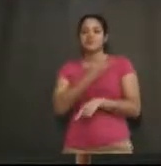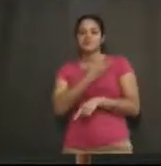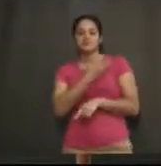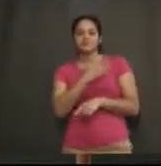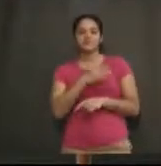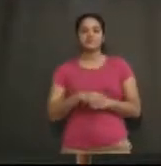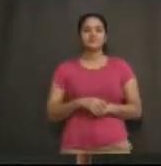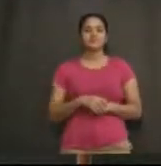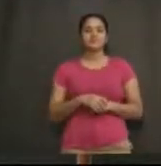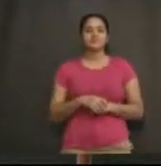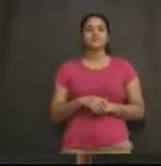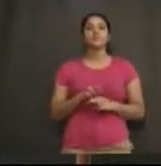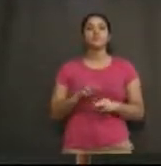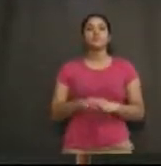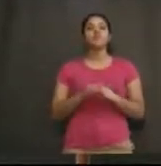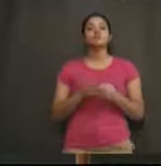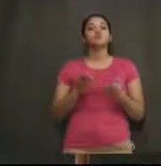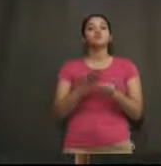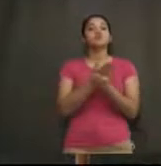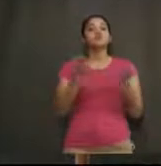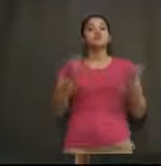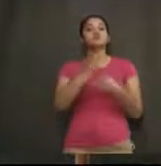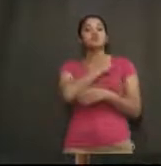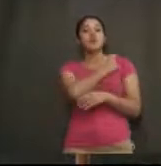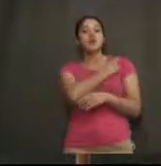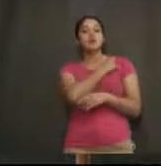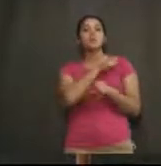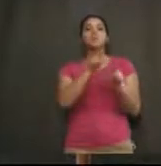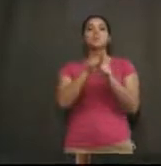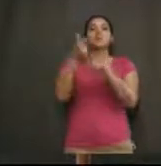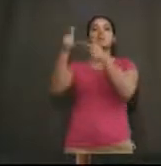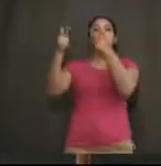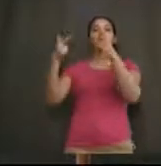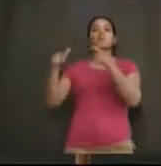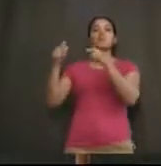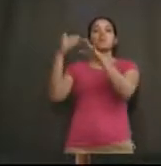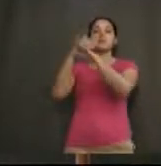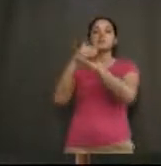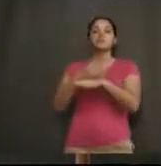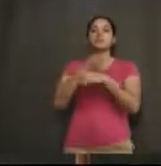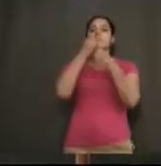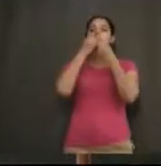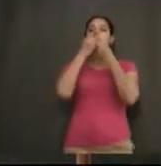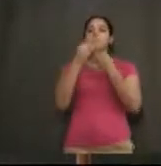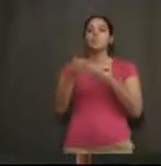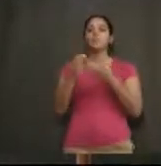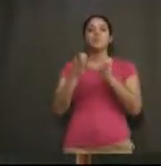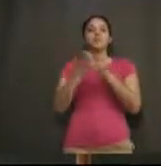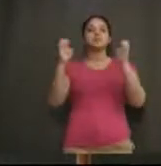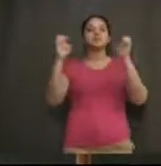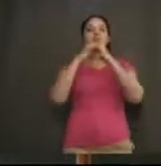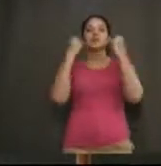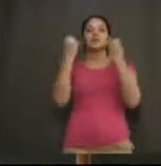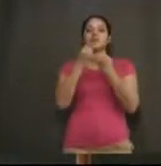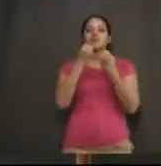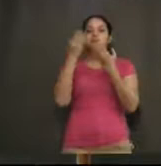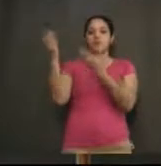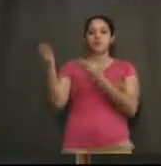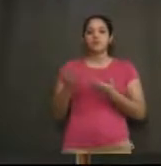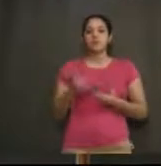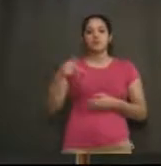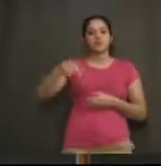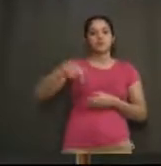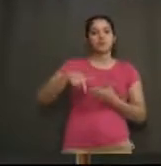Então, aos nossos alunos e os demais participantes, eu desejo um excelente evento e sejam todos bem-vindos à